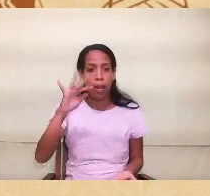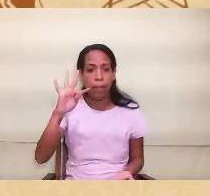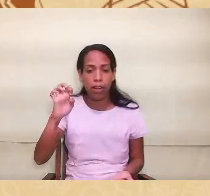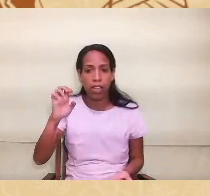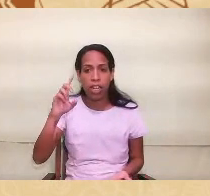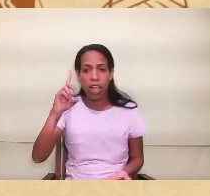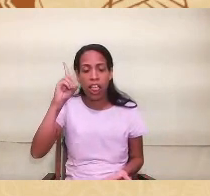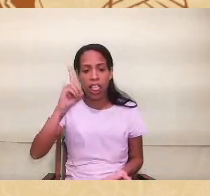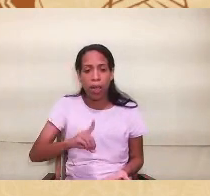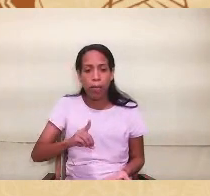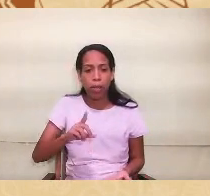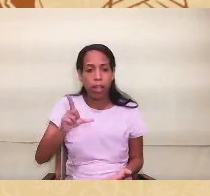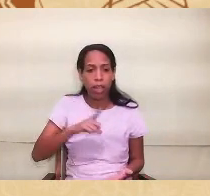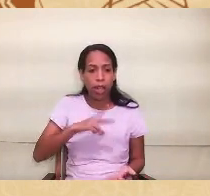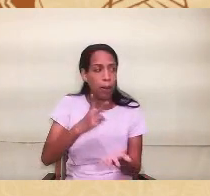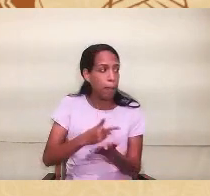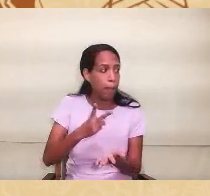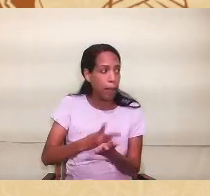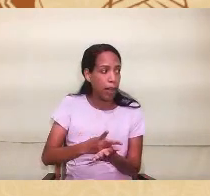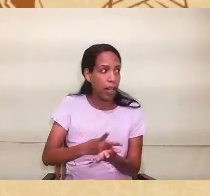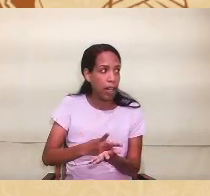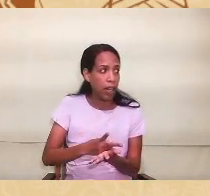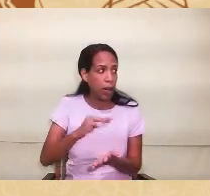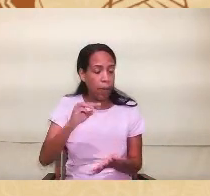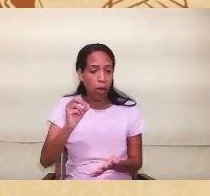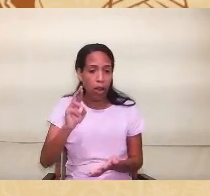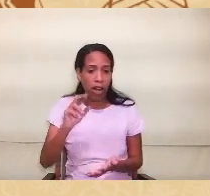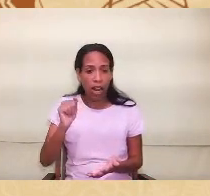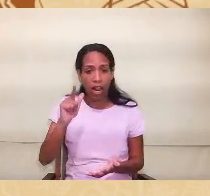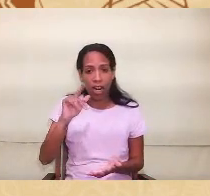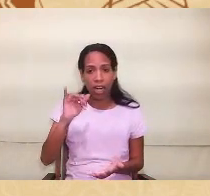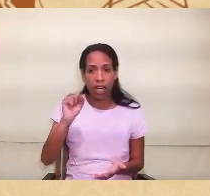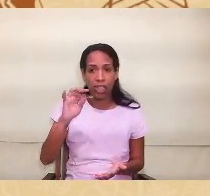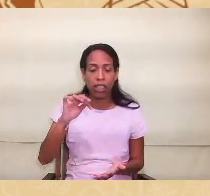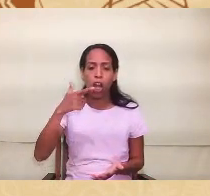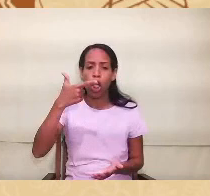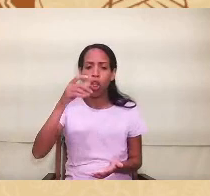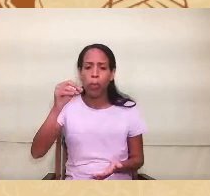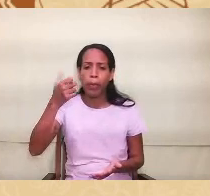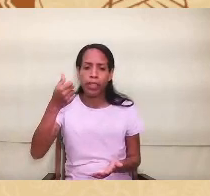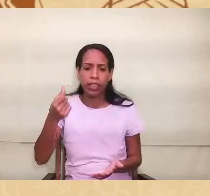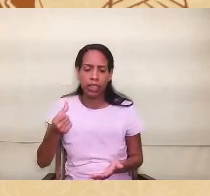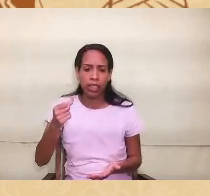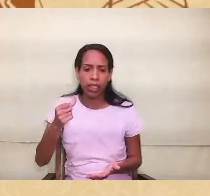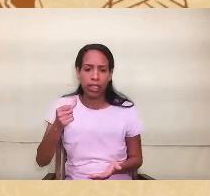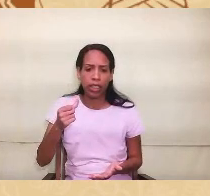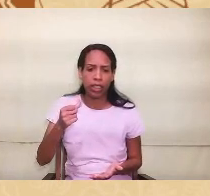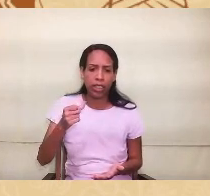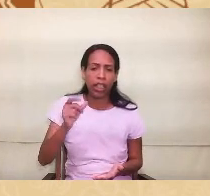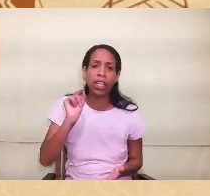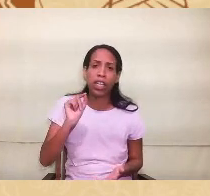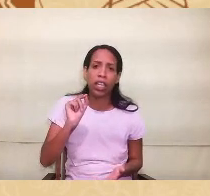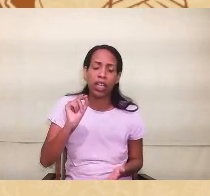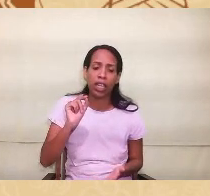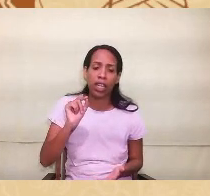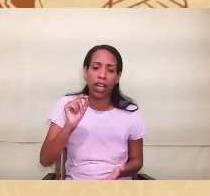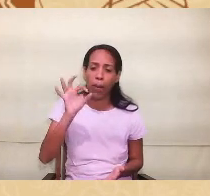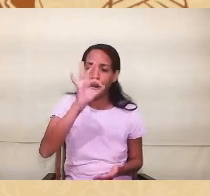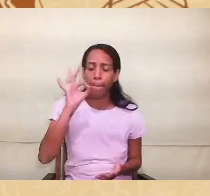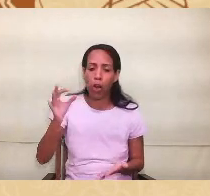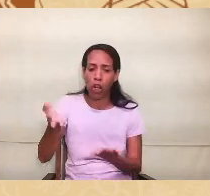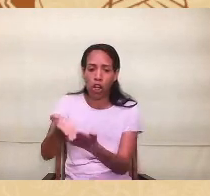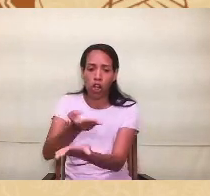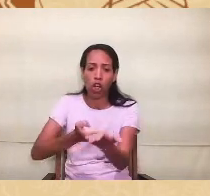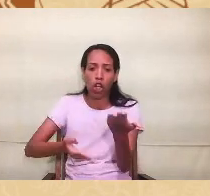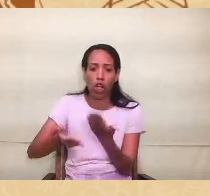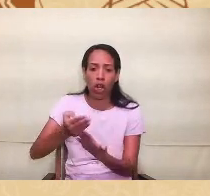rural, mesmo a bancada ruralista, que depois deu o golpe em 2016. Né? Nós, quem foi a moeda de troca? Foi o povo